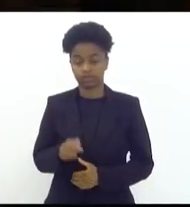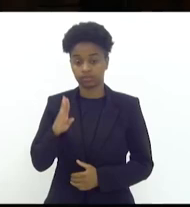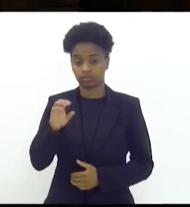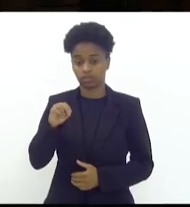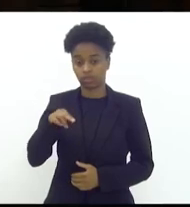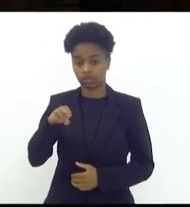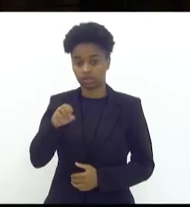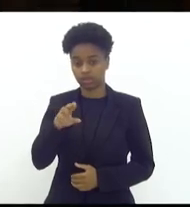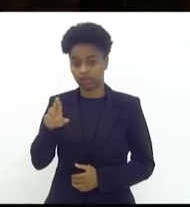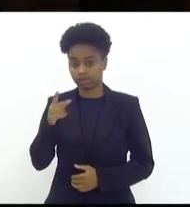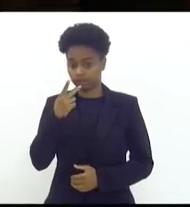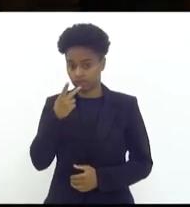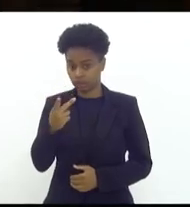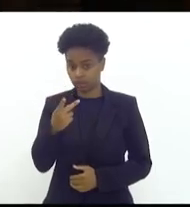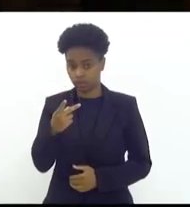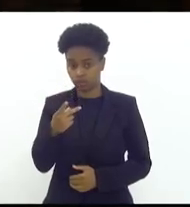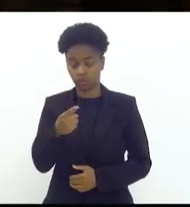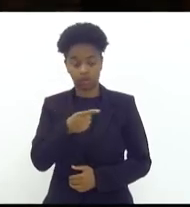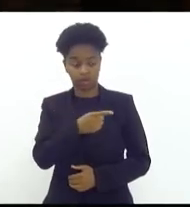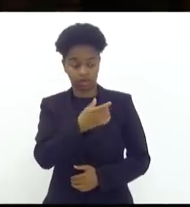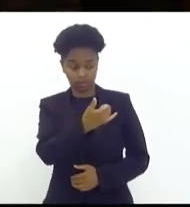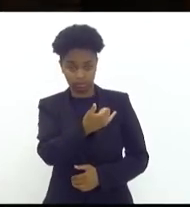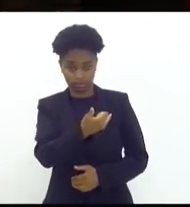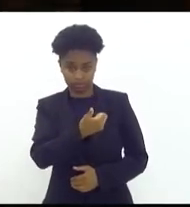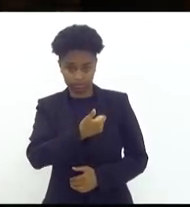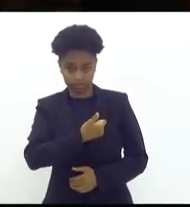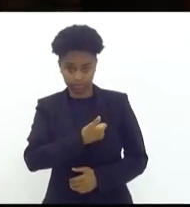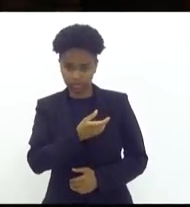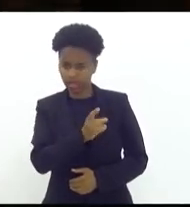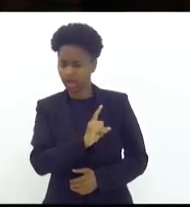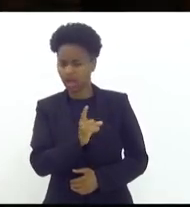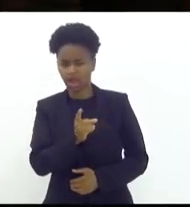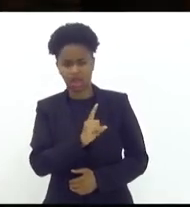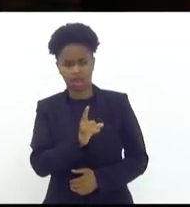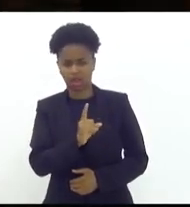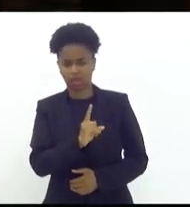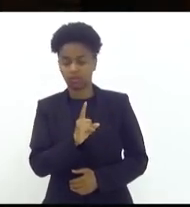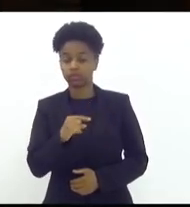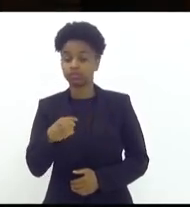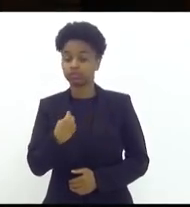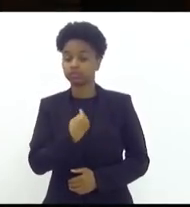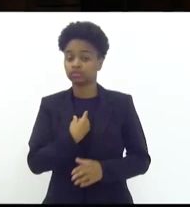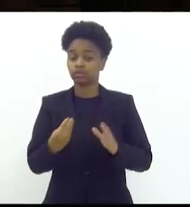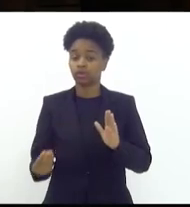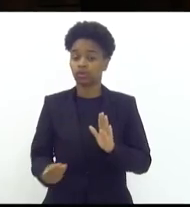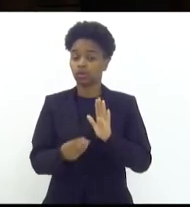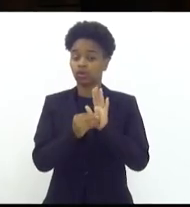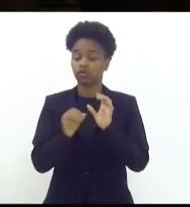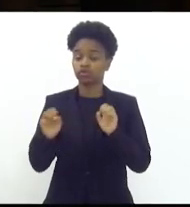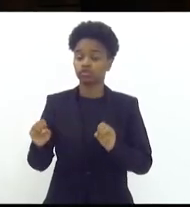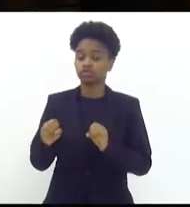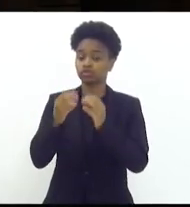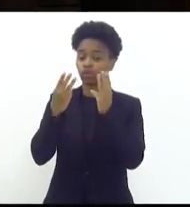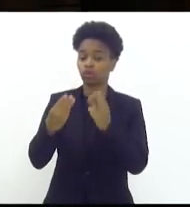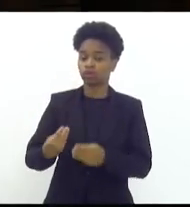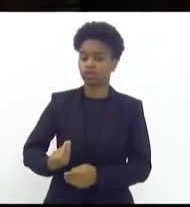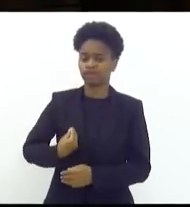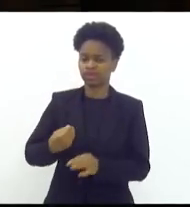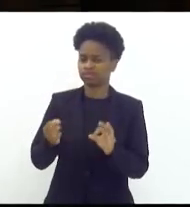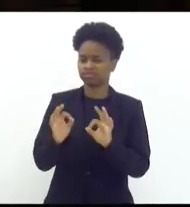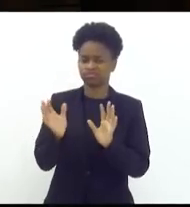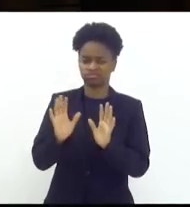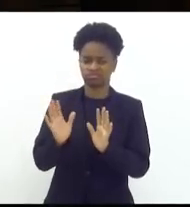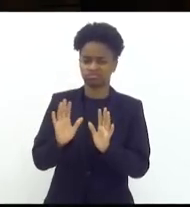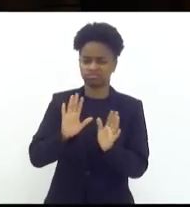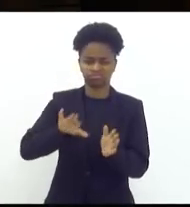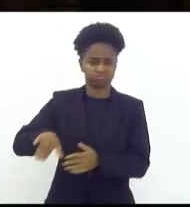o Bosque ele disse não não vamos botar show da vida nenhum